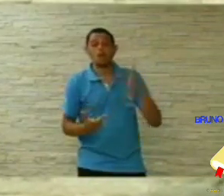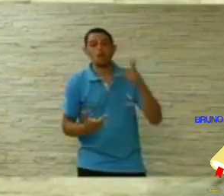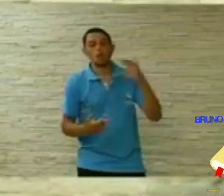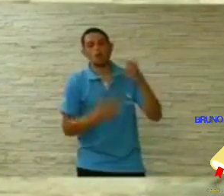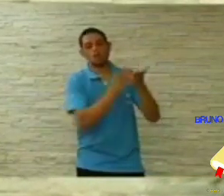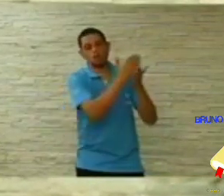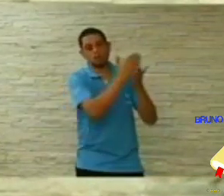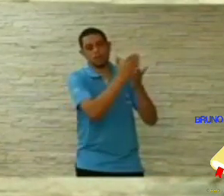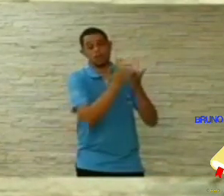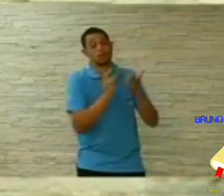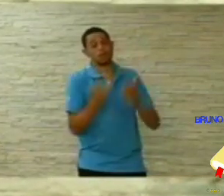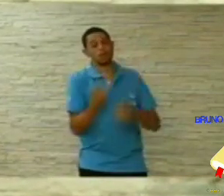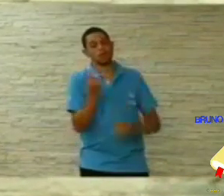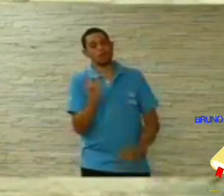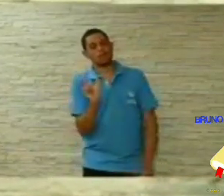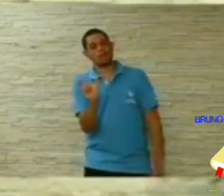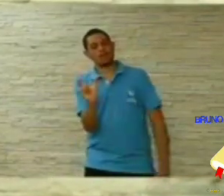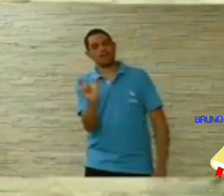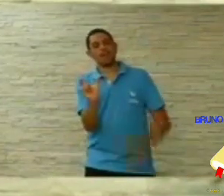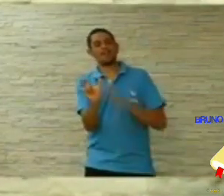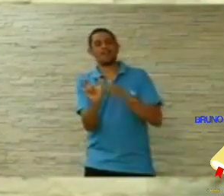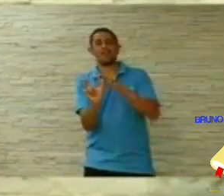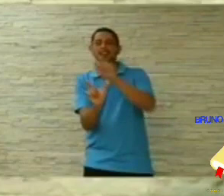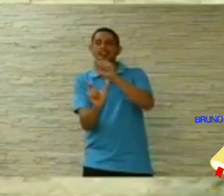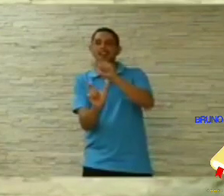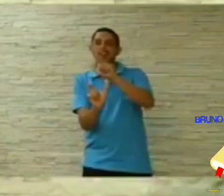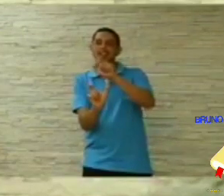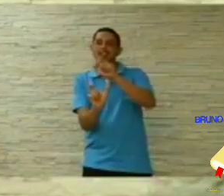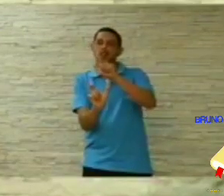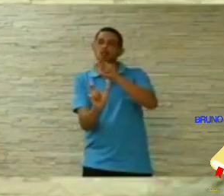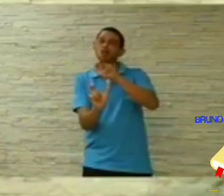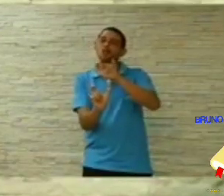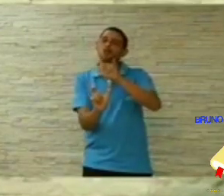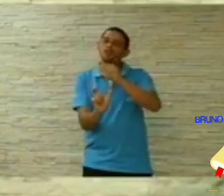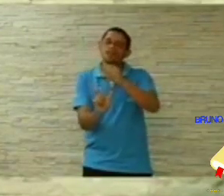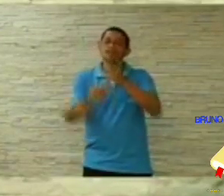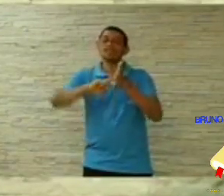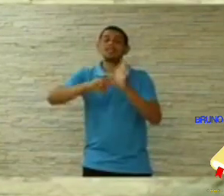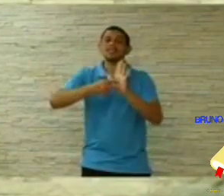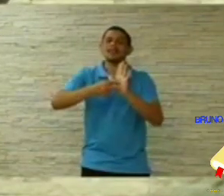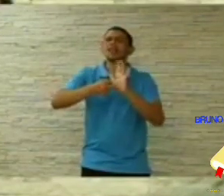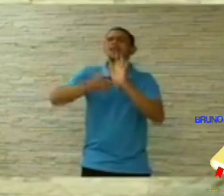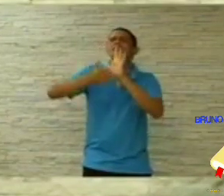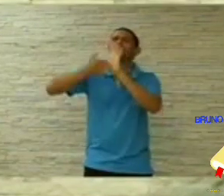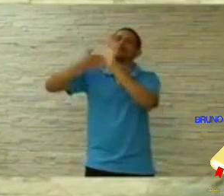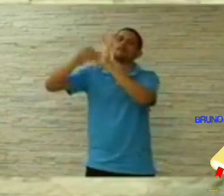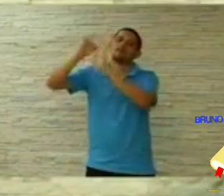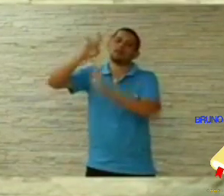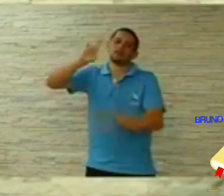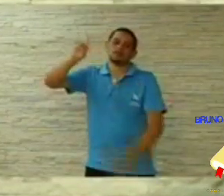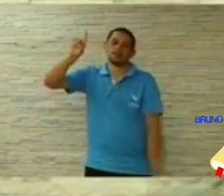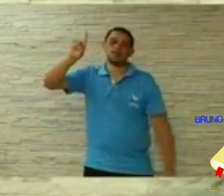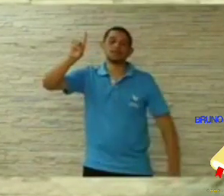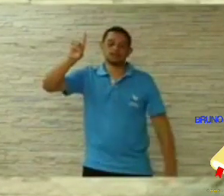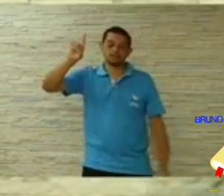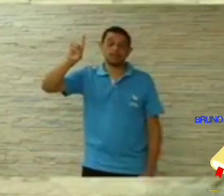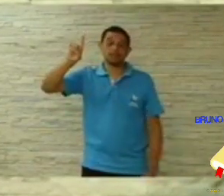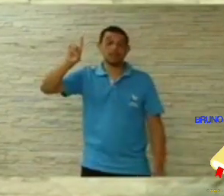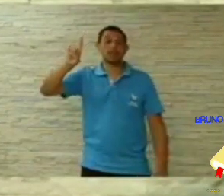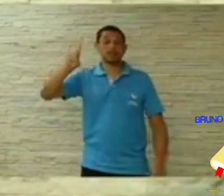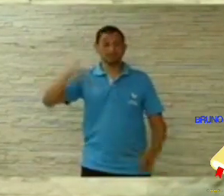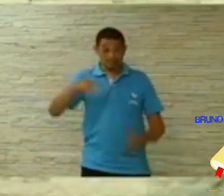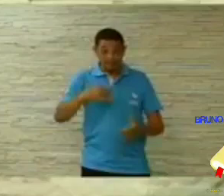uma palavra, dizendo aleluia. Significa louvado seja Deus, louvado seja o Senhor.